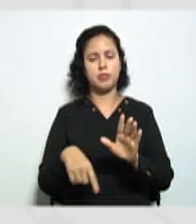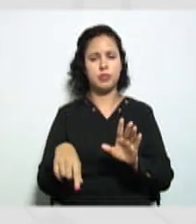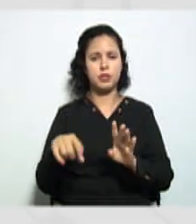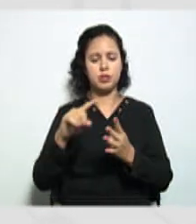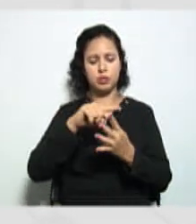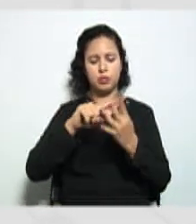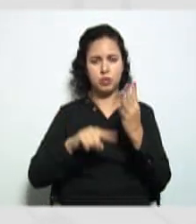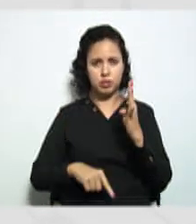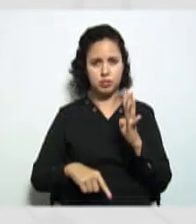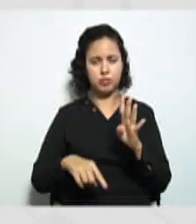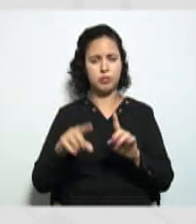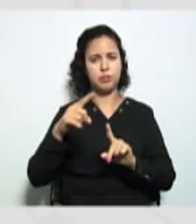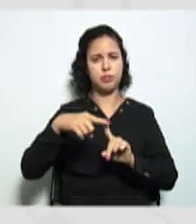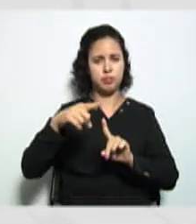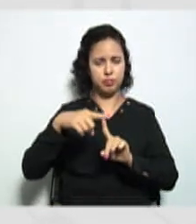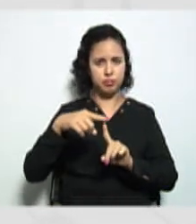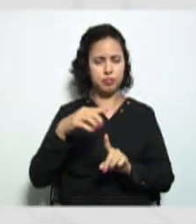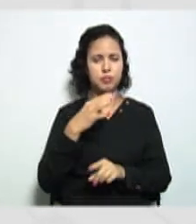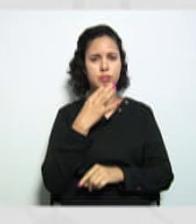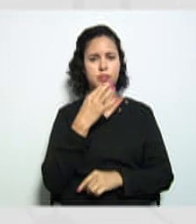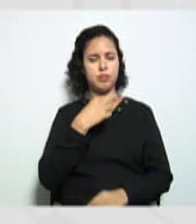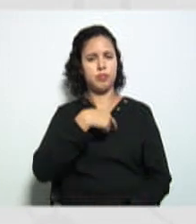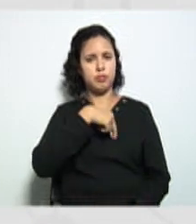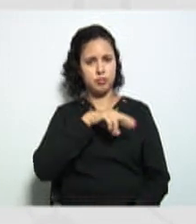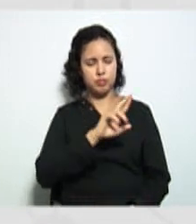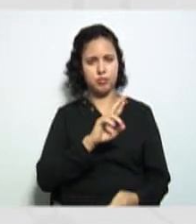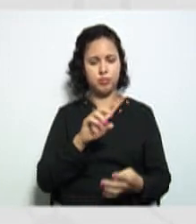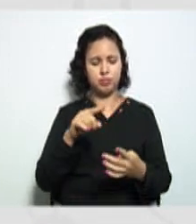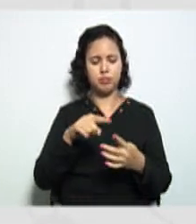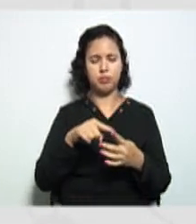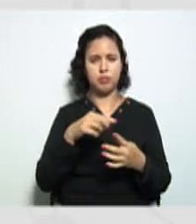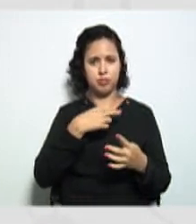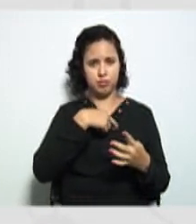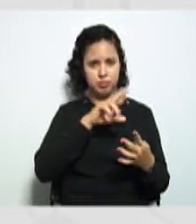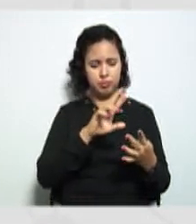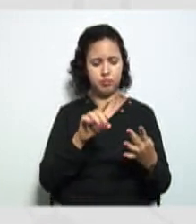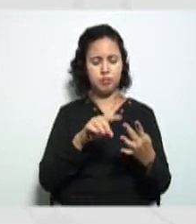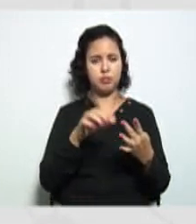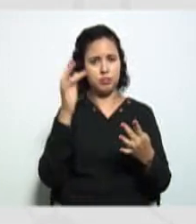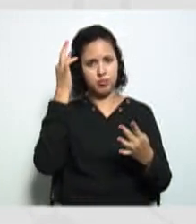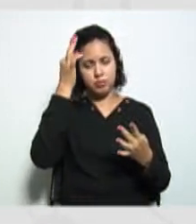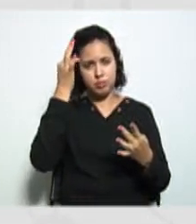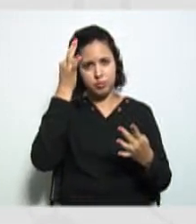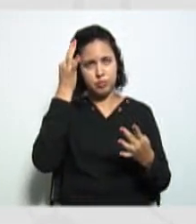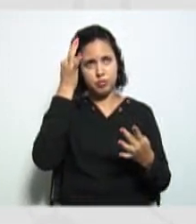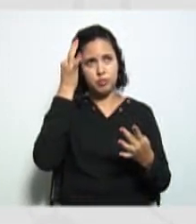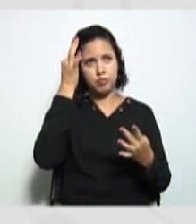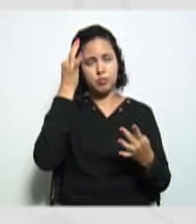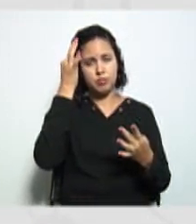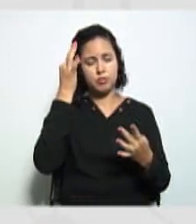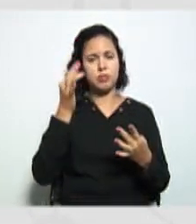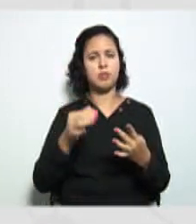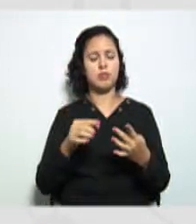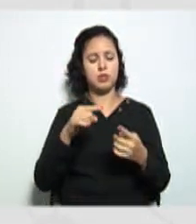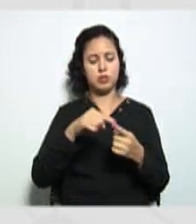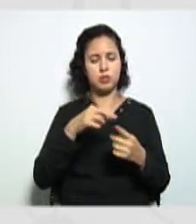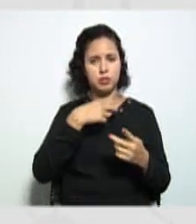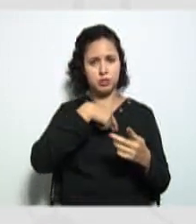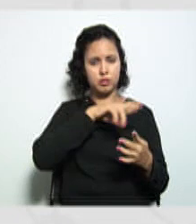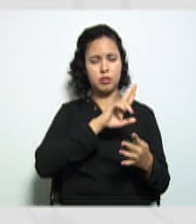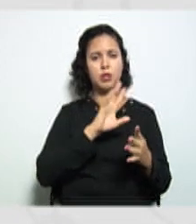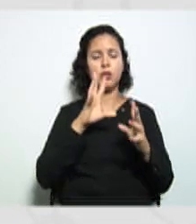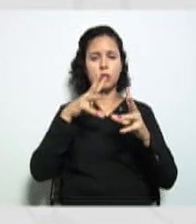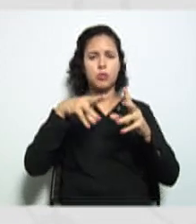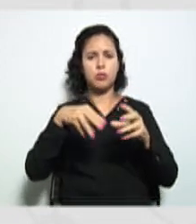4 tipos de conhecimento. O religioso, o filosófico, né? O religioso é tudo aquilo que está